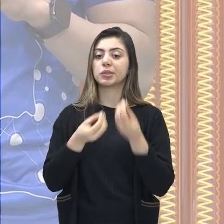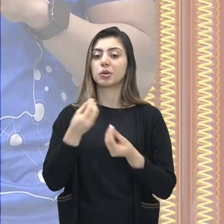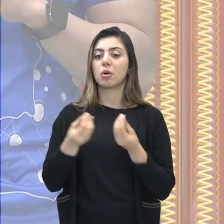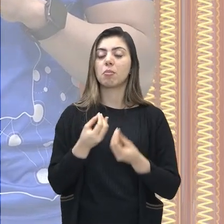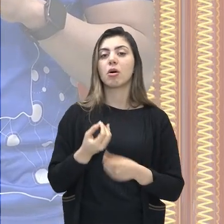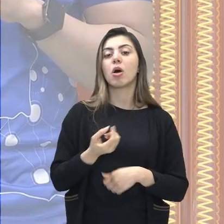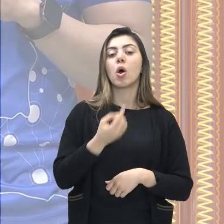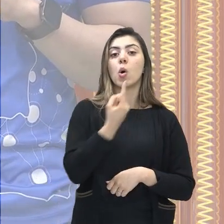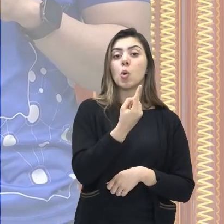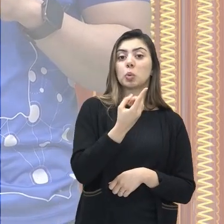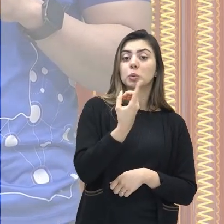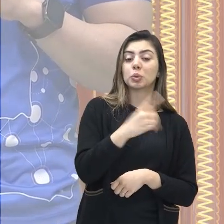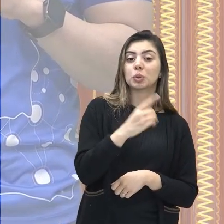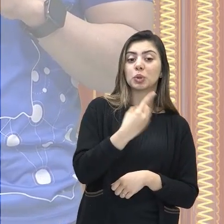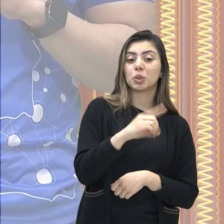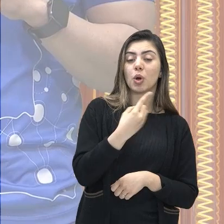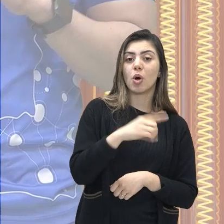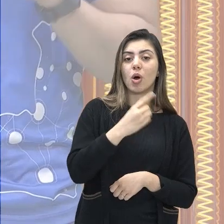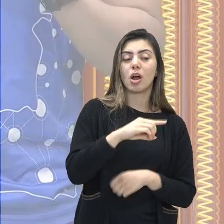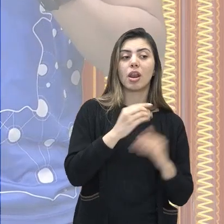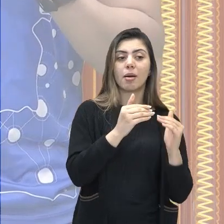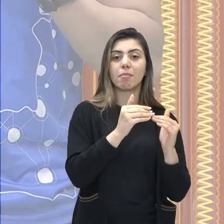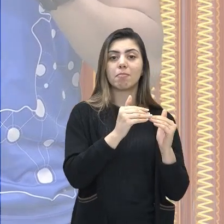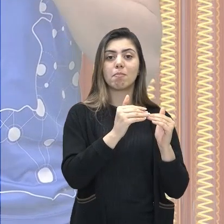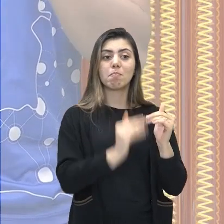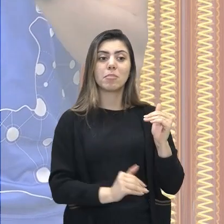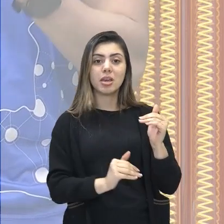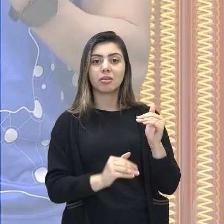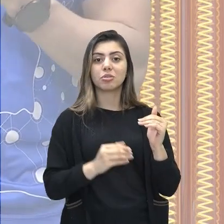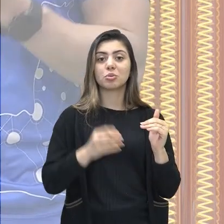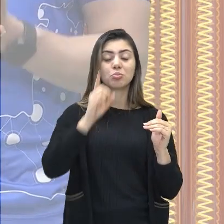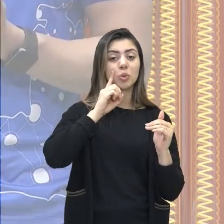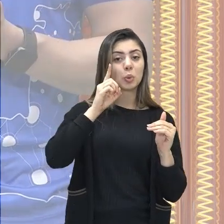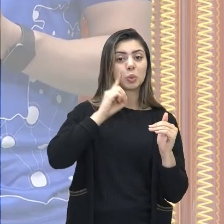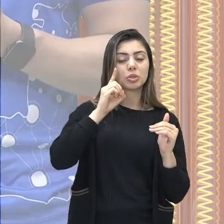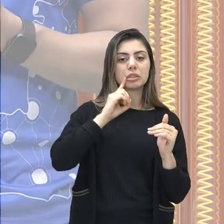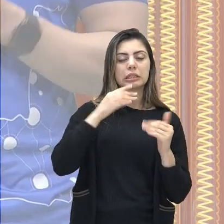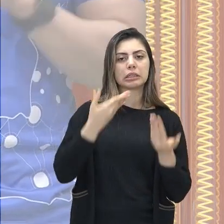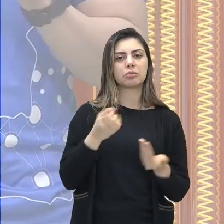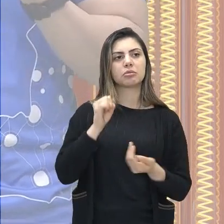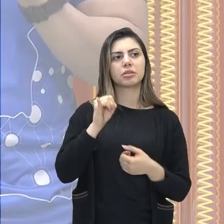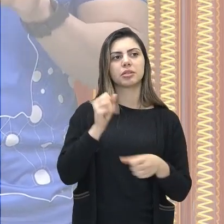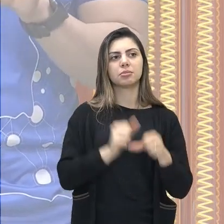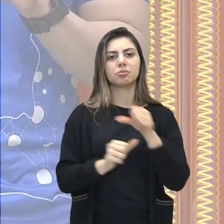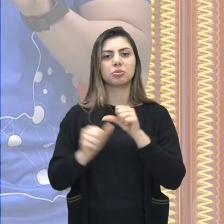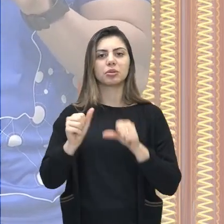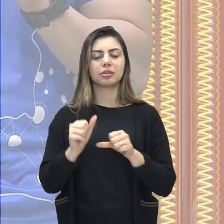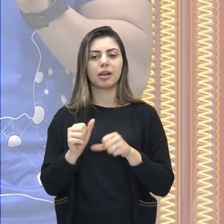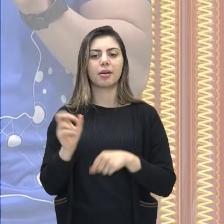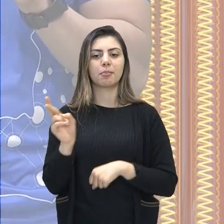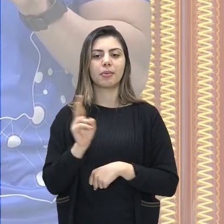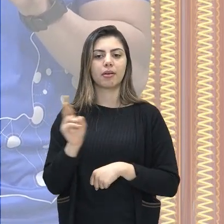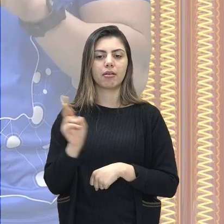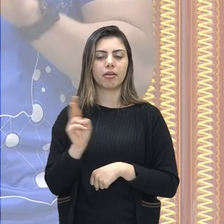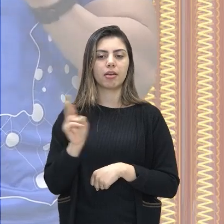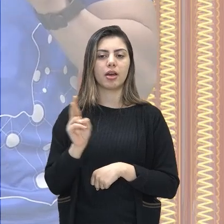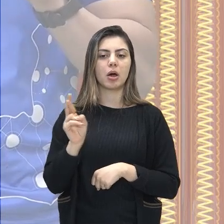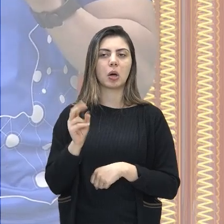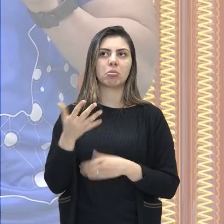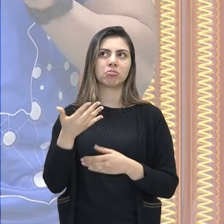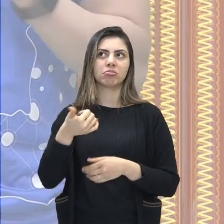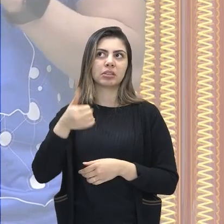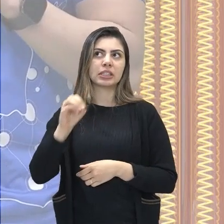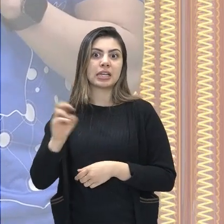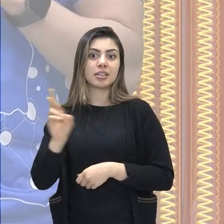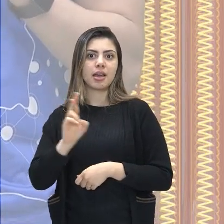de US$ 1,90, tá certo? Se a gente fosse converter para o real, isso daria aproximadamente, no câmbio de hoje,